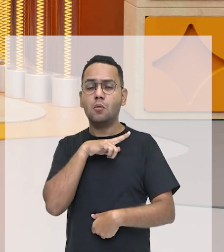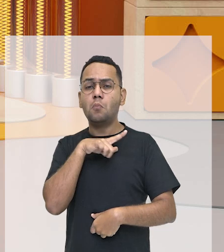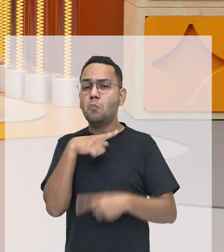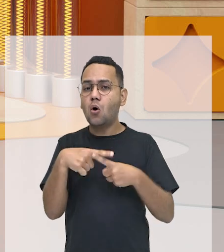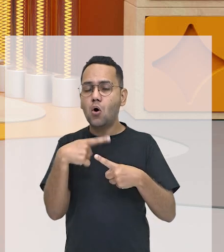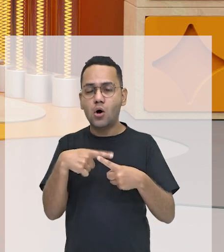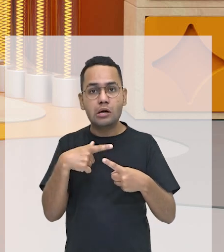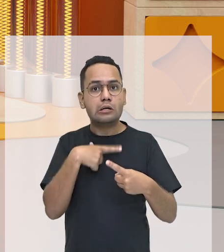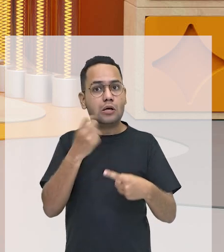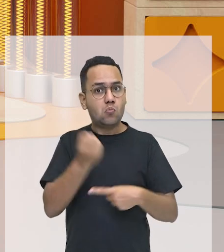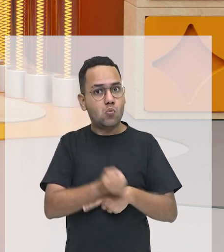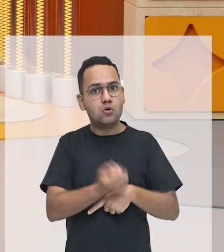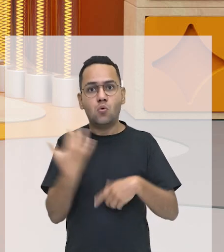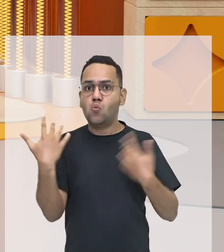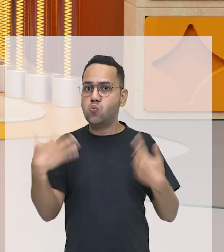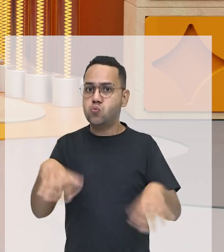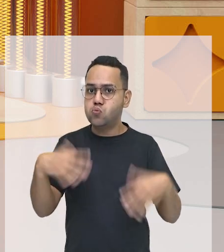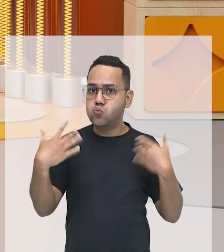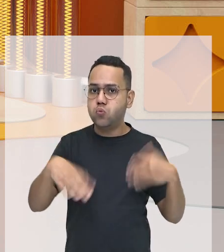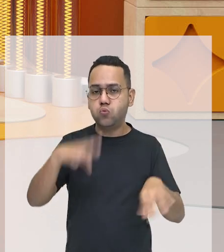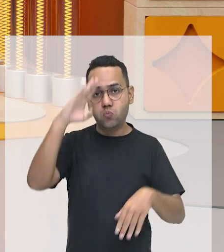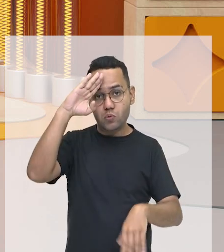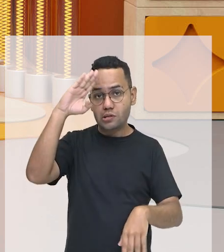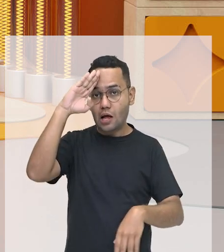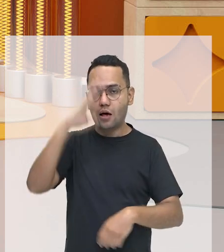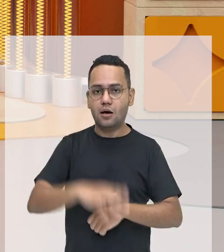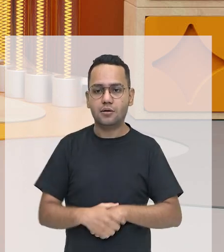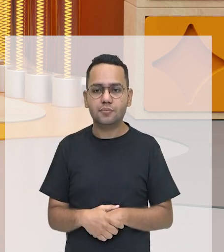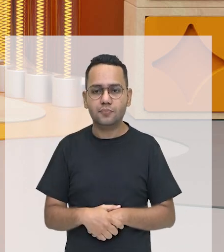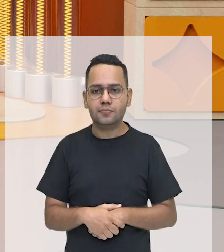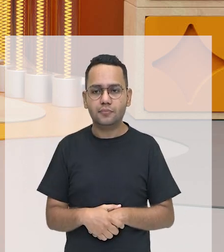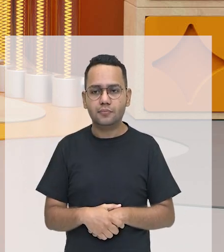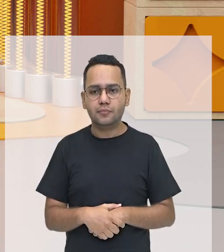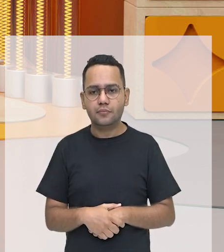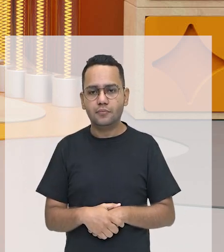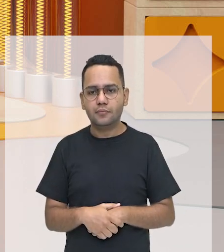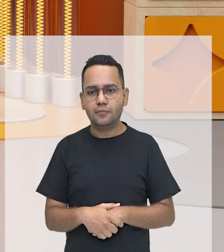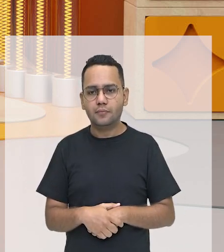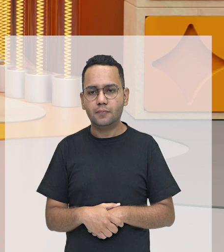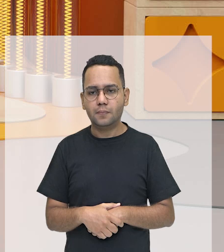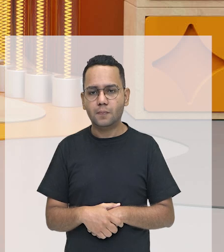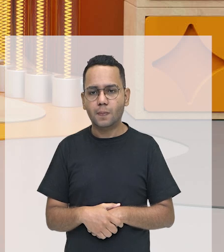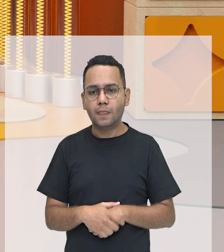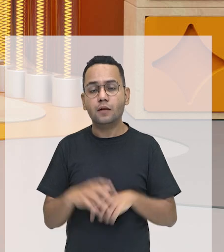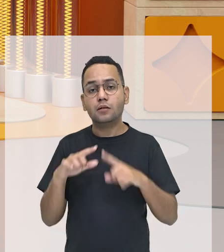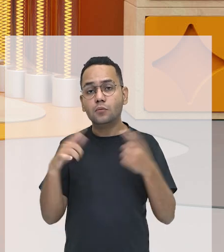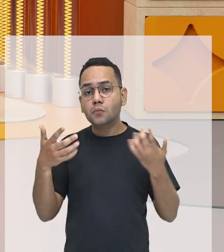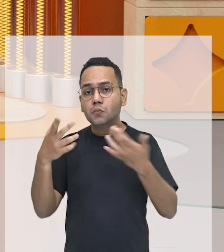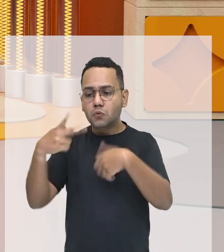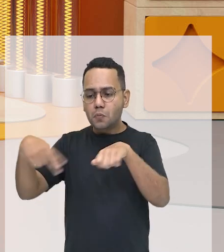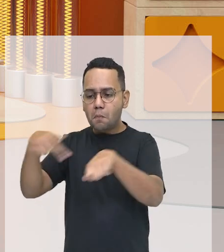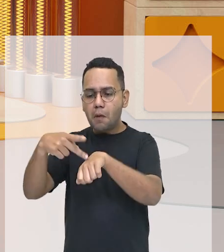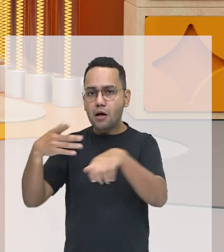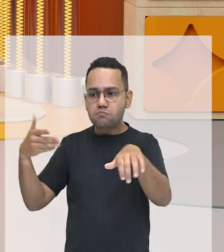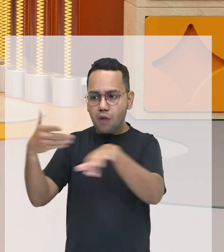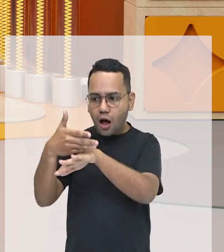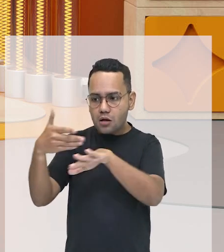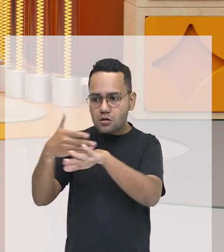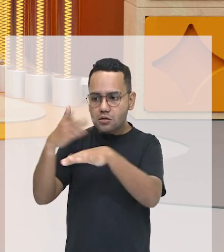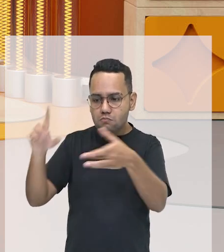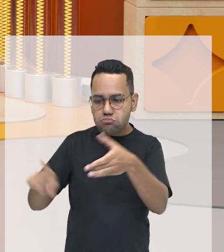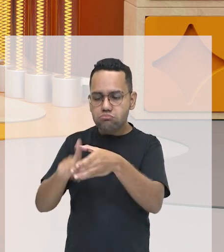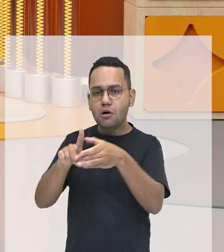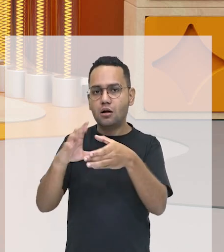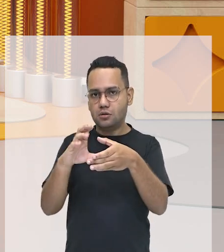militar, tá? Então eles acabam, né, tendo essa integração e achando que, por ser a principal potência, e realmente